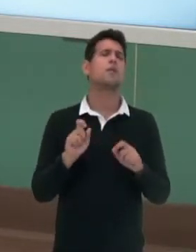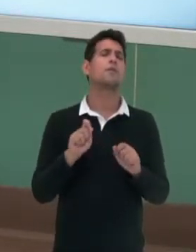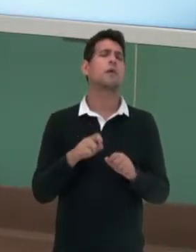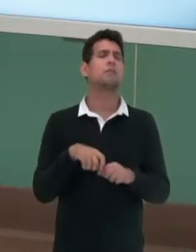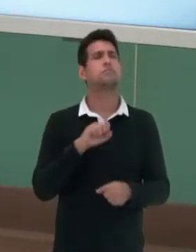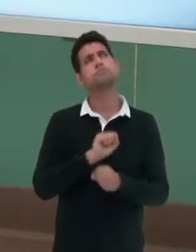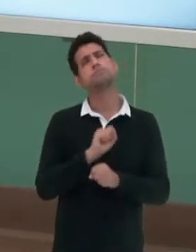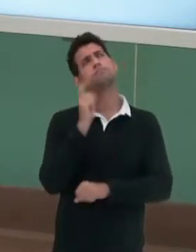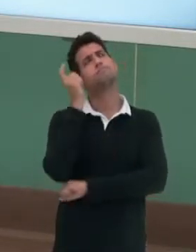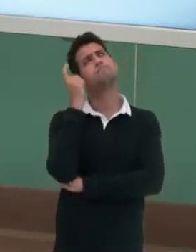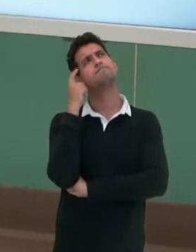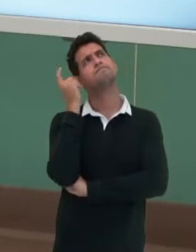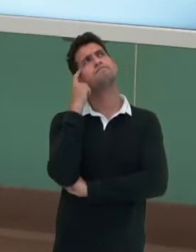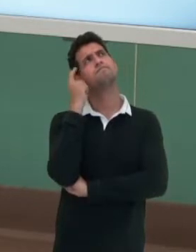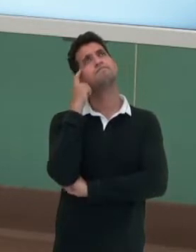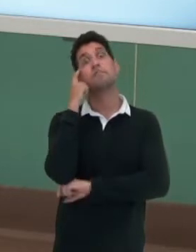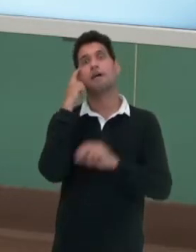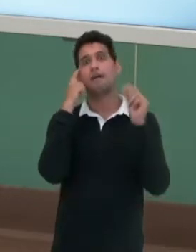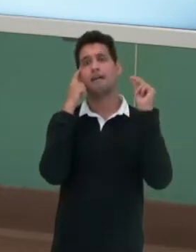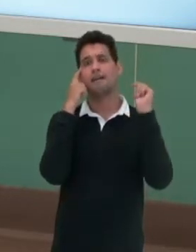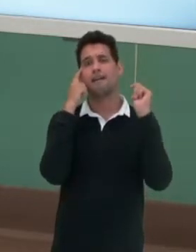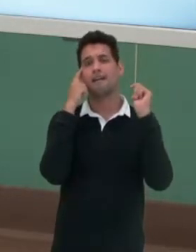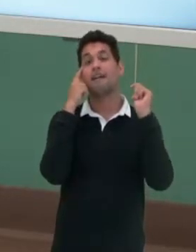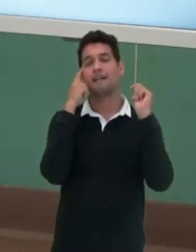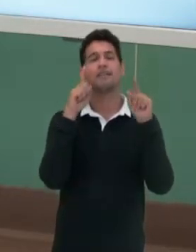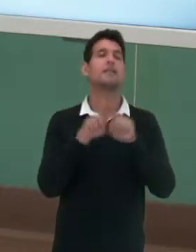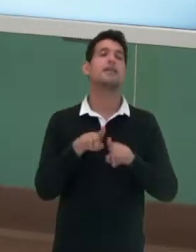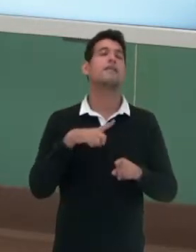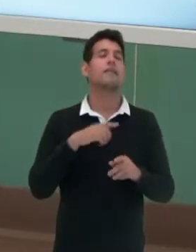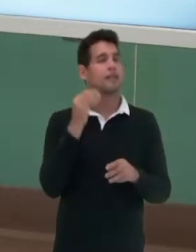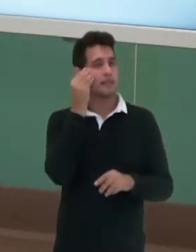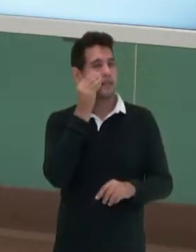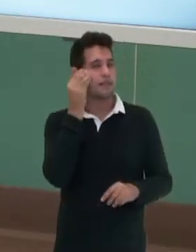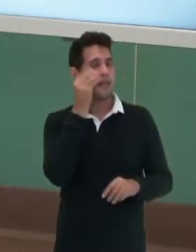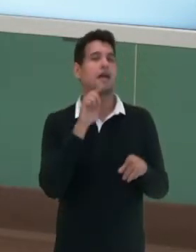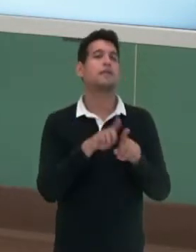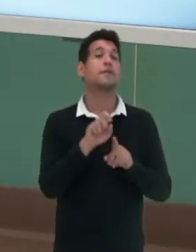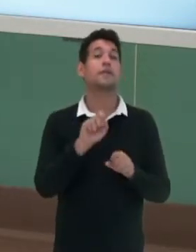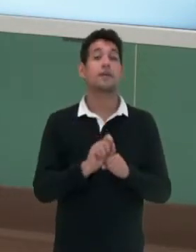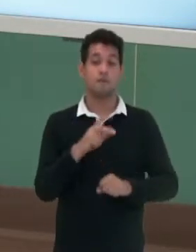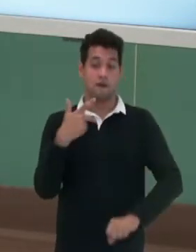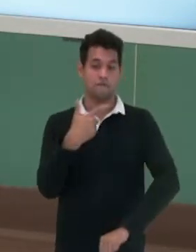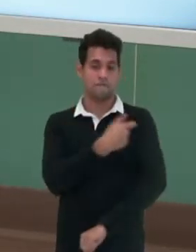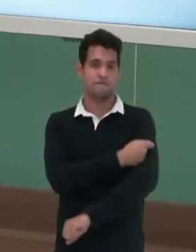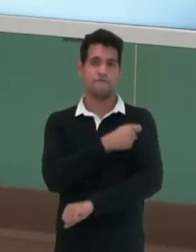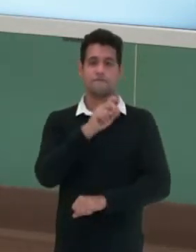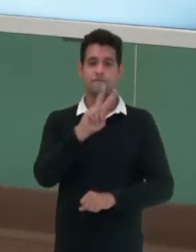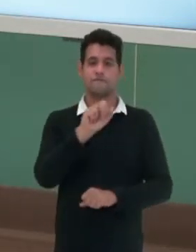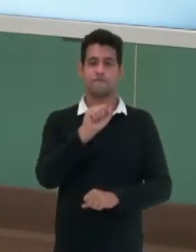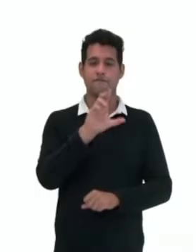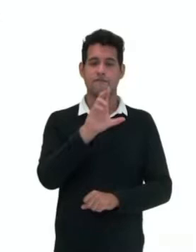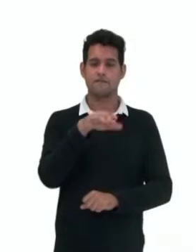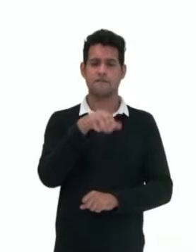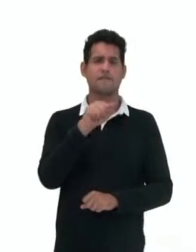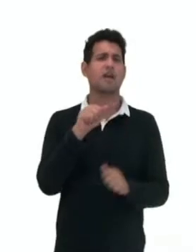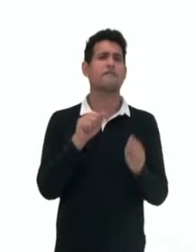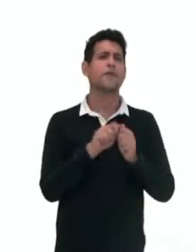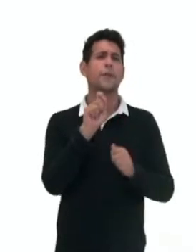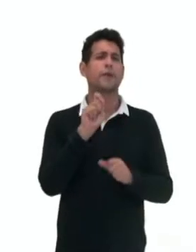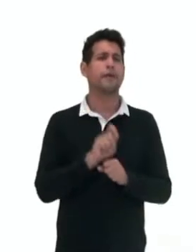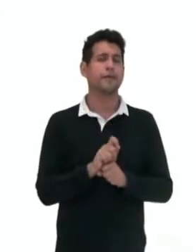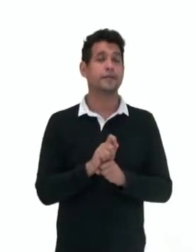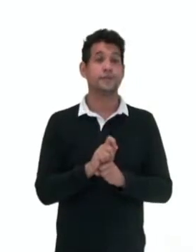lá pensando e ele teve uma ideia e resolveu testar uma vacina. Olha o que ele fez.